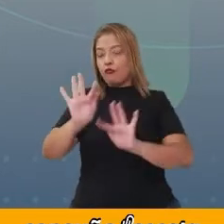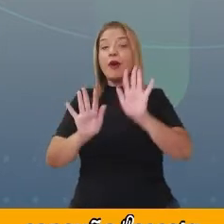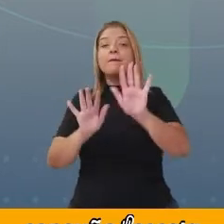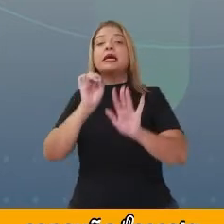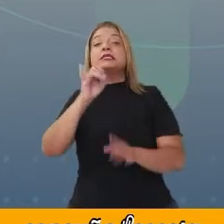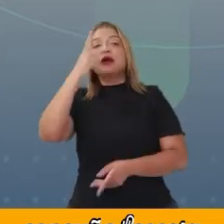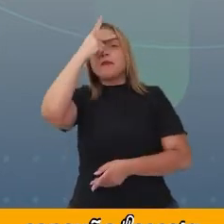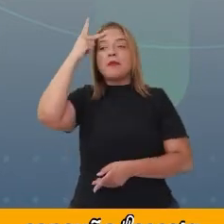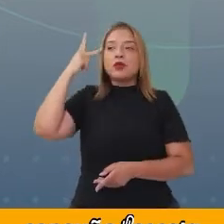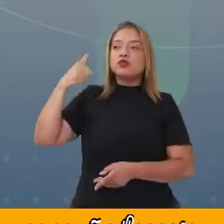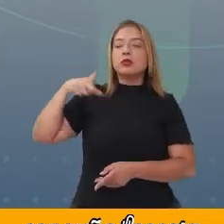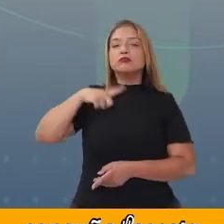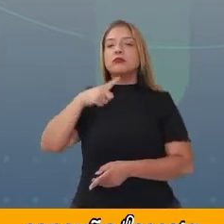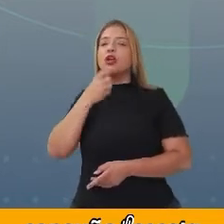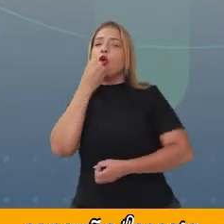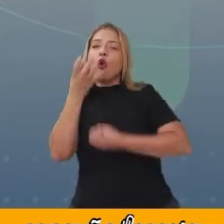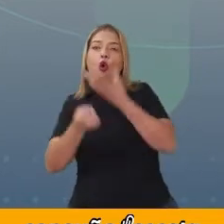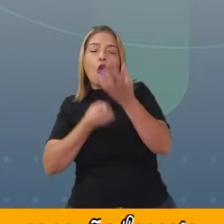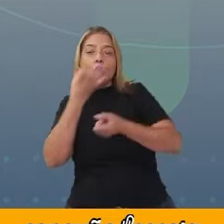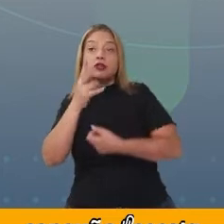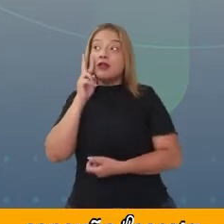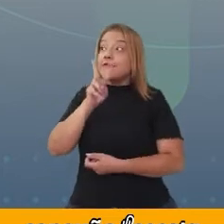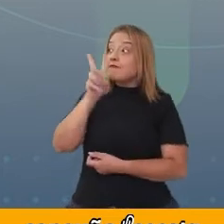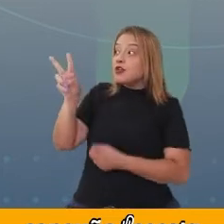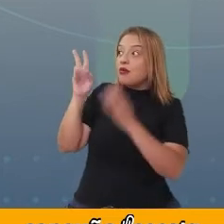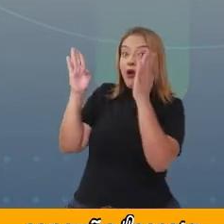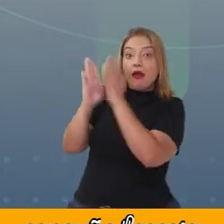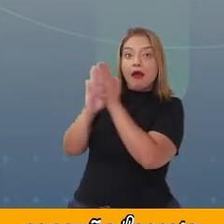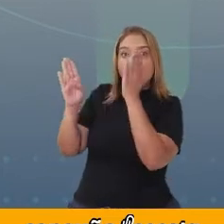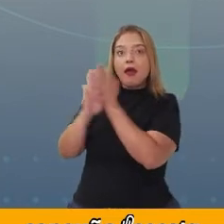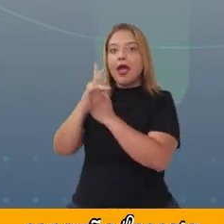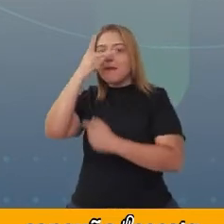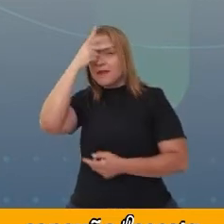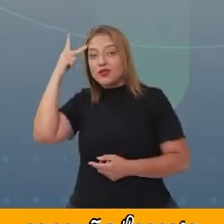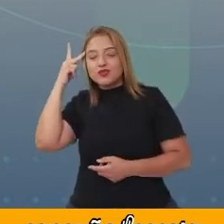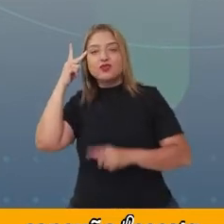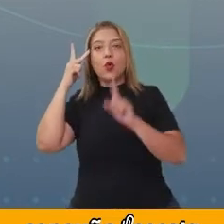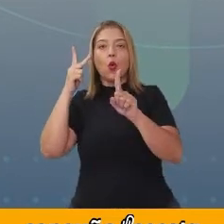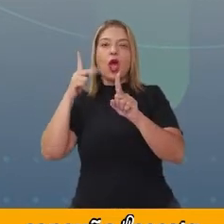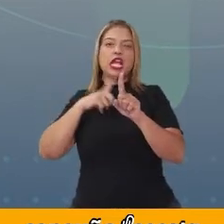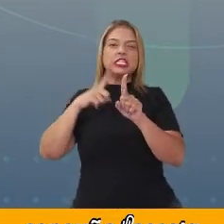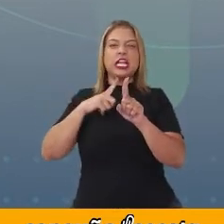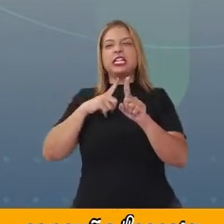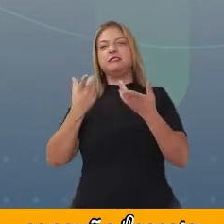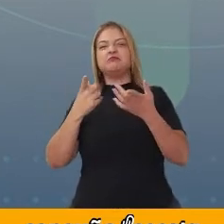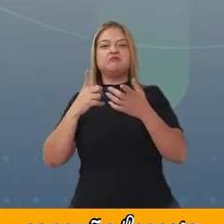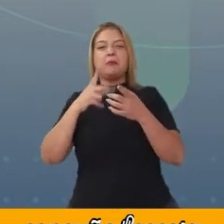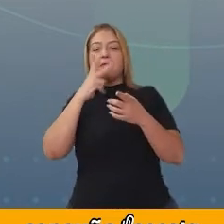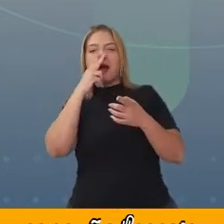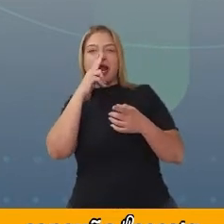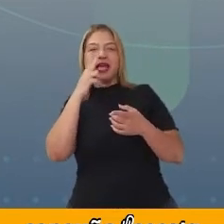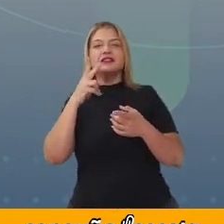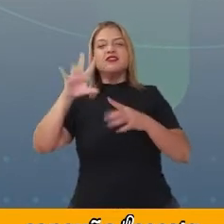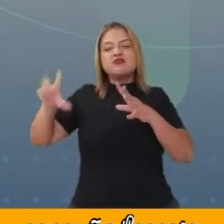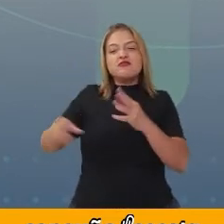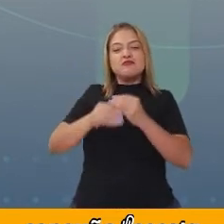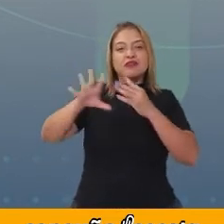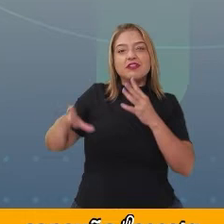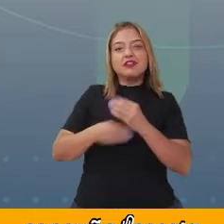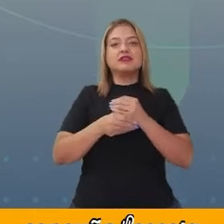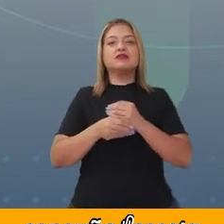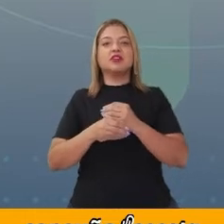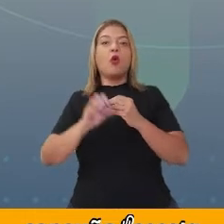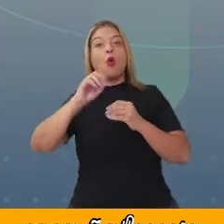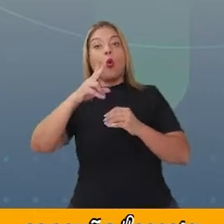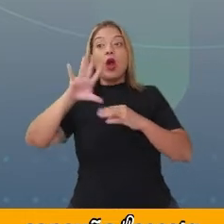vai contar uma coisa que ouviu ali em uma outra conversa e não aumenta, não inventa, é real.